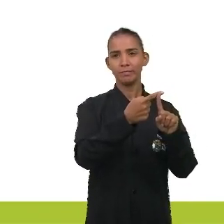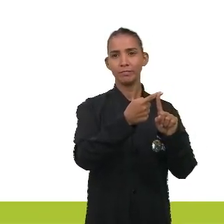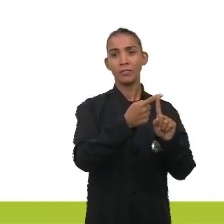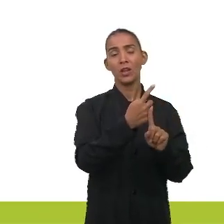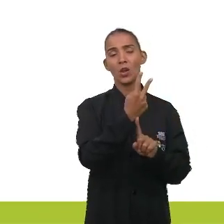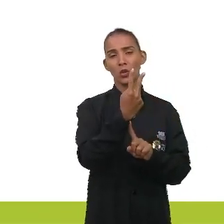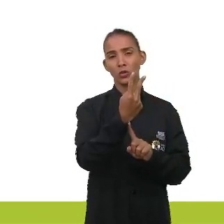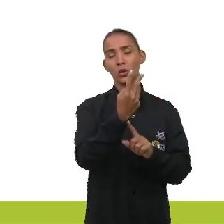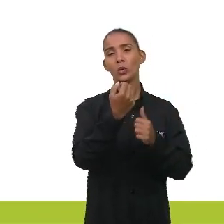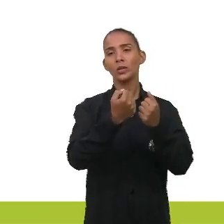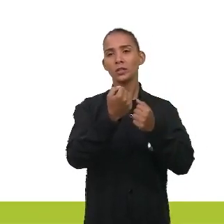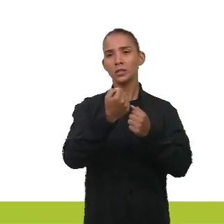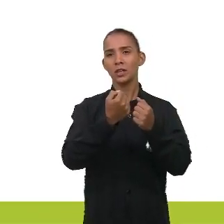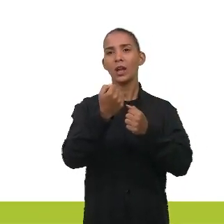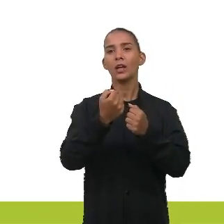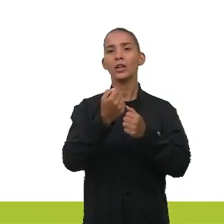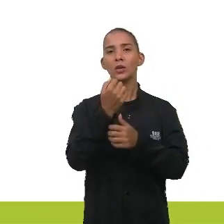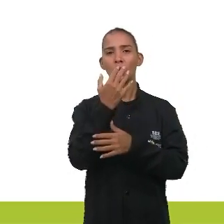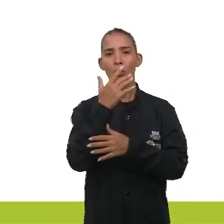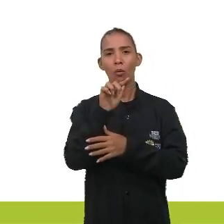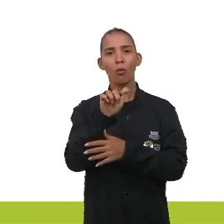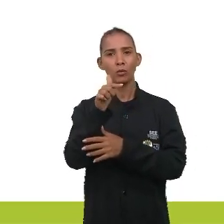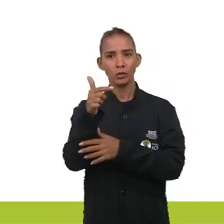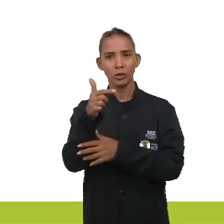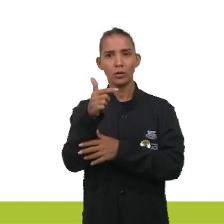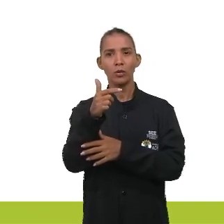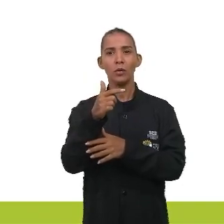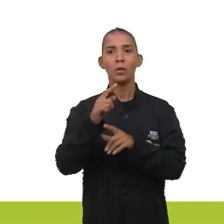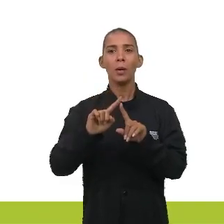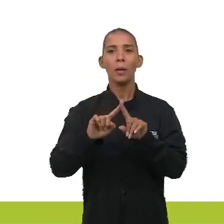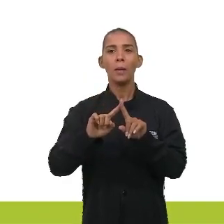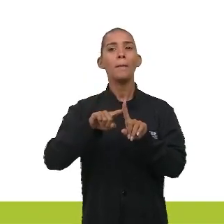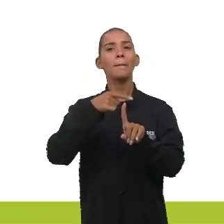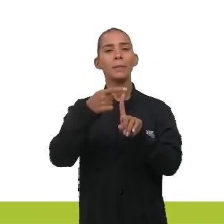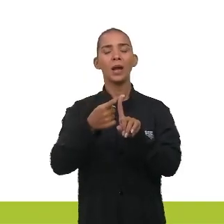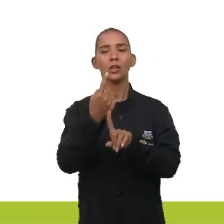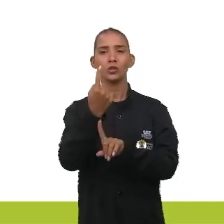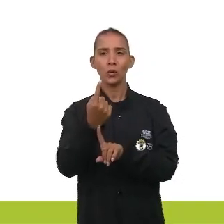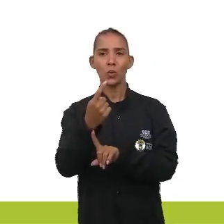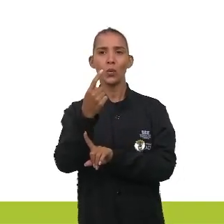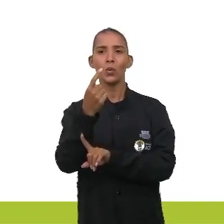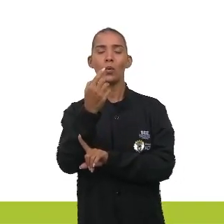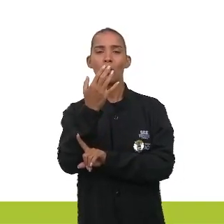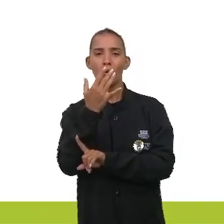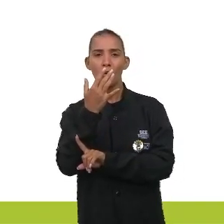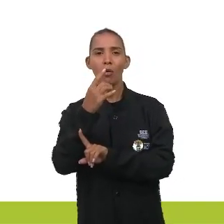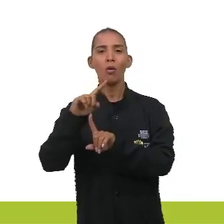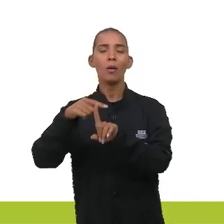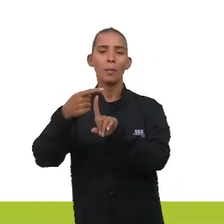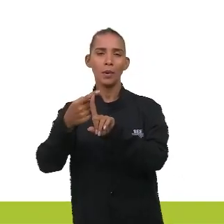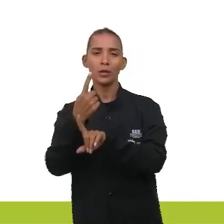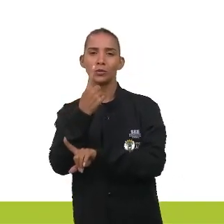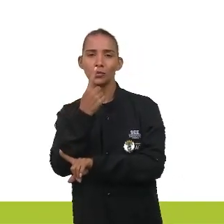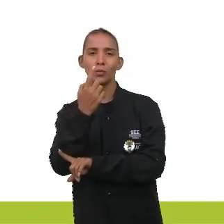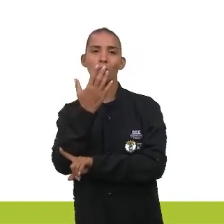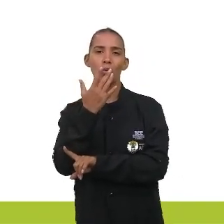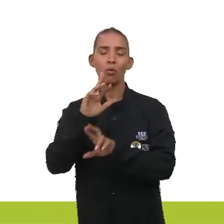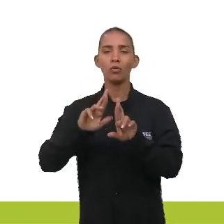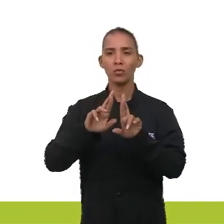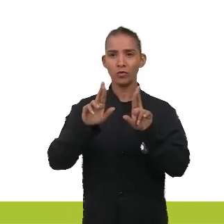dois carrinhos com a cor C2, um com a cor C3 e um com a cor C4. Por exemplo, isso é uma solução